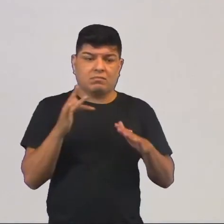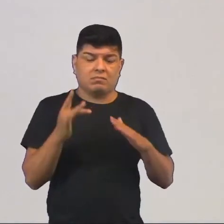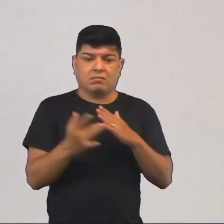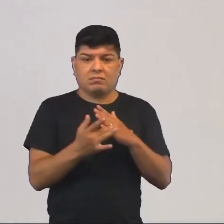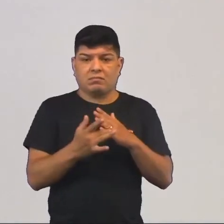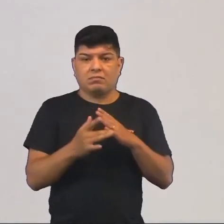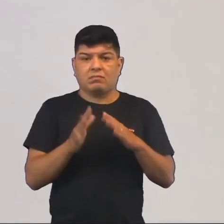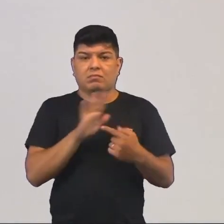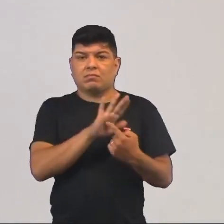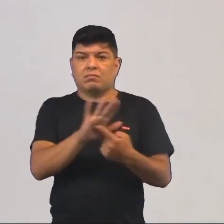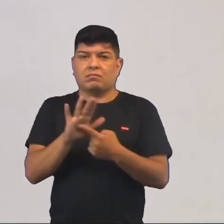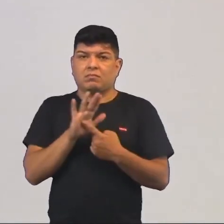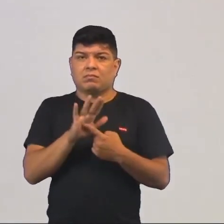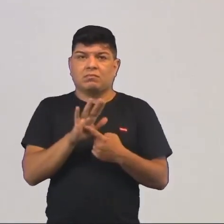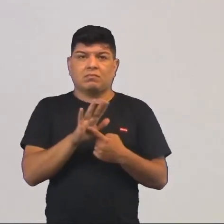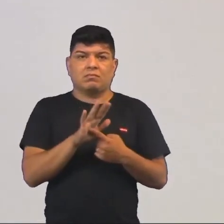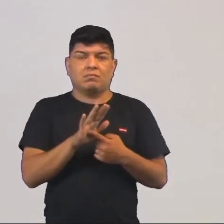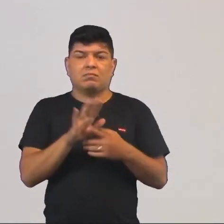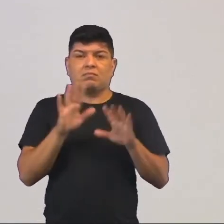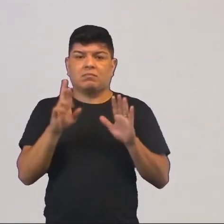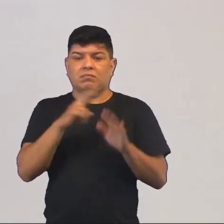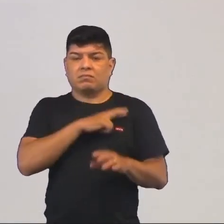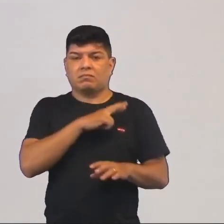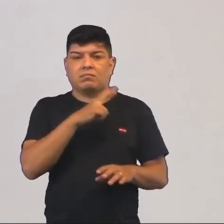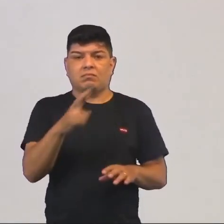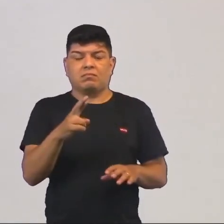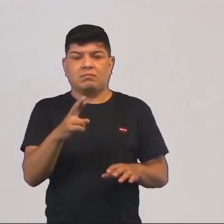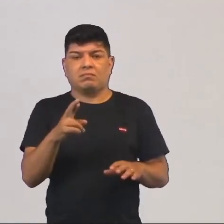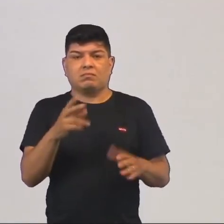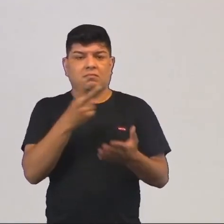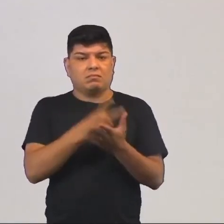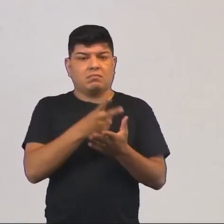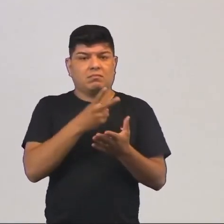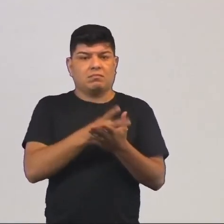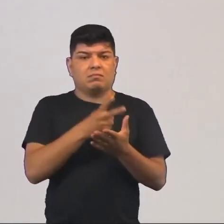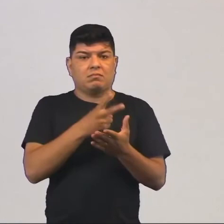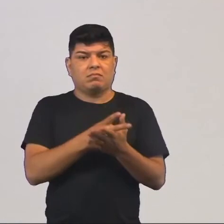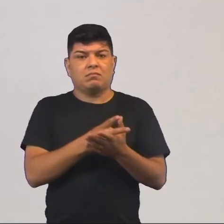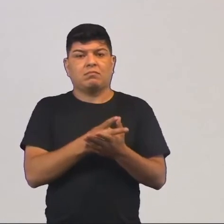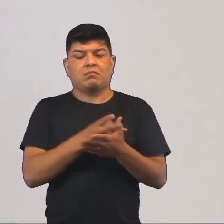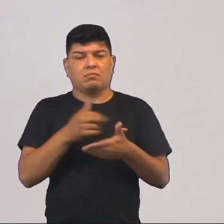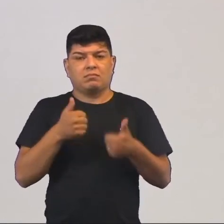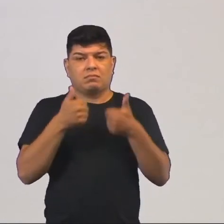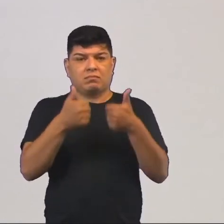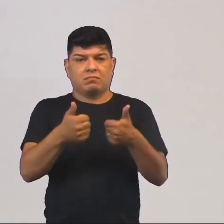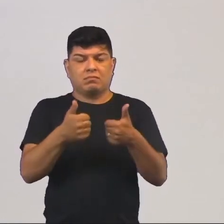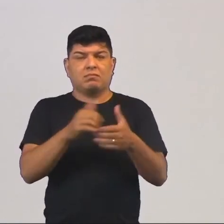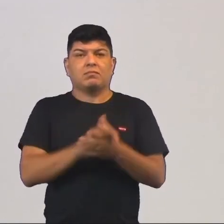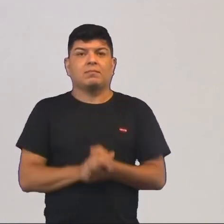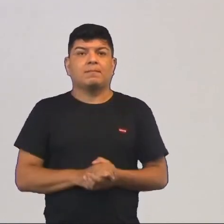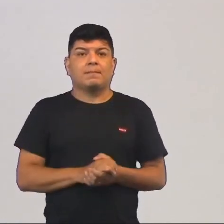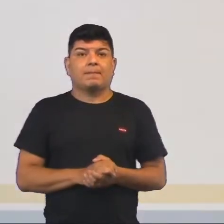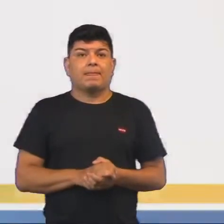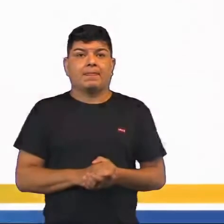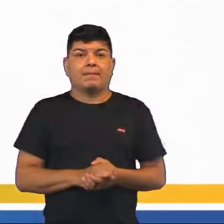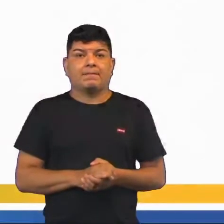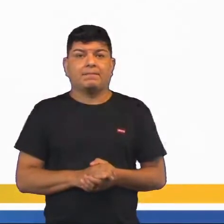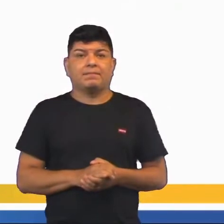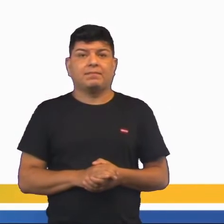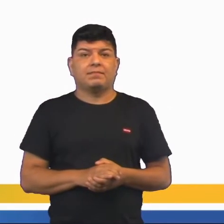for abordar uma questão religiosa, seja sempre no sentido positivo, não é? E